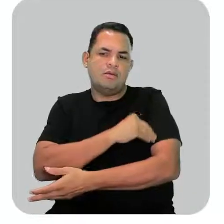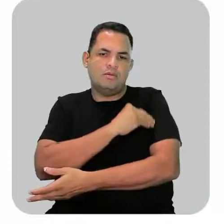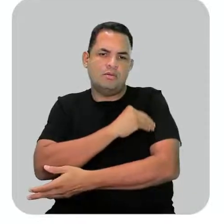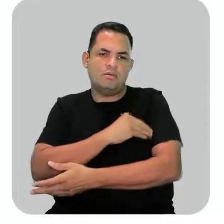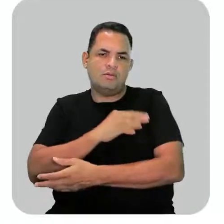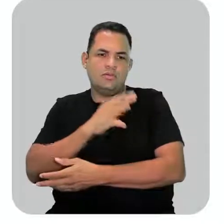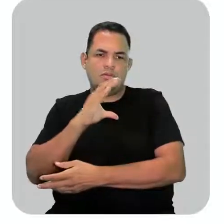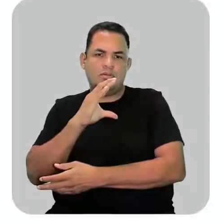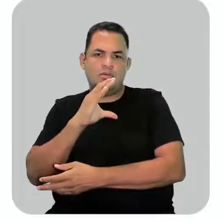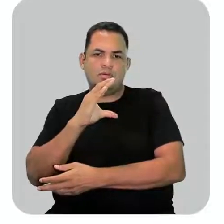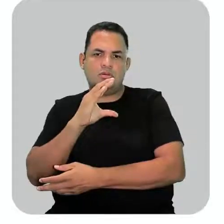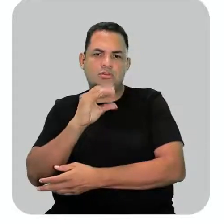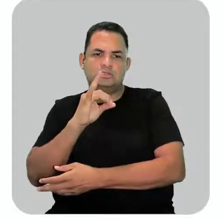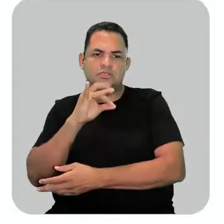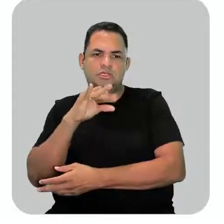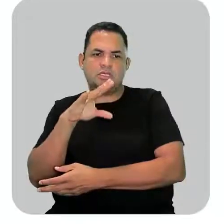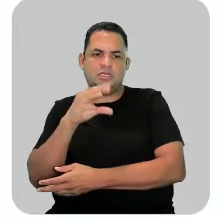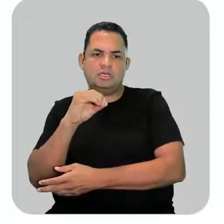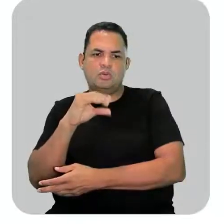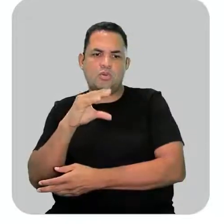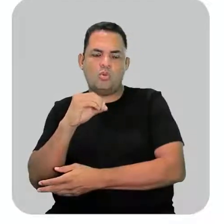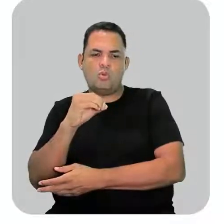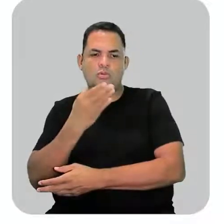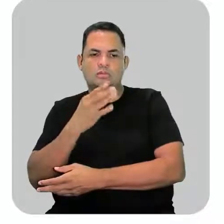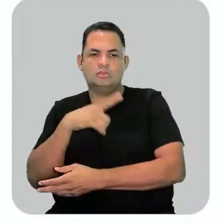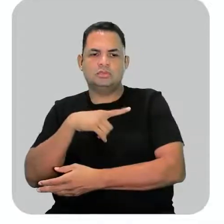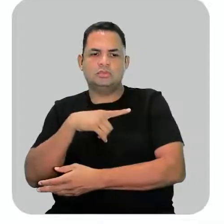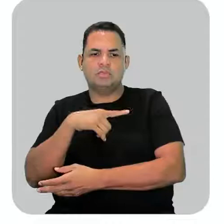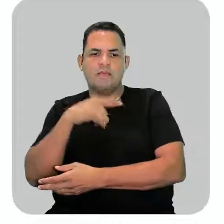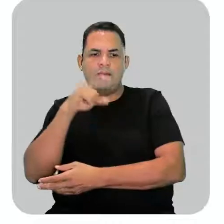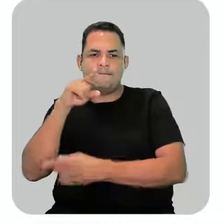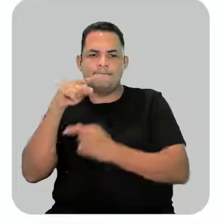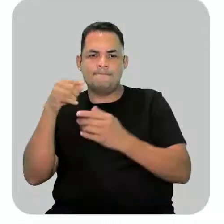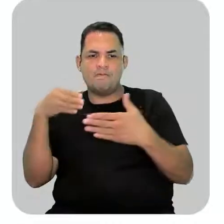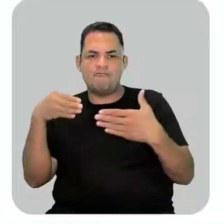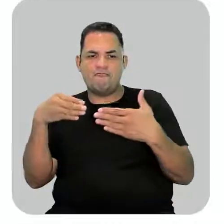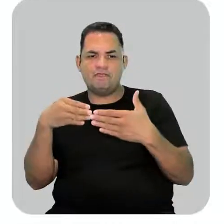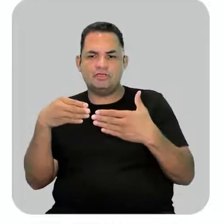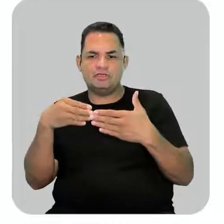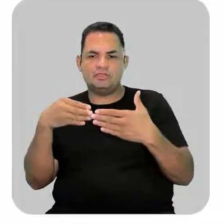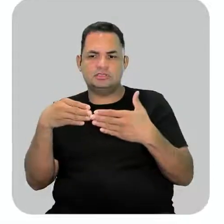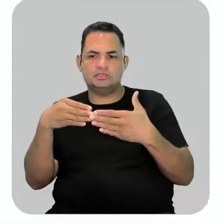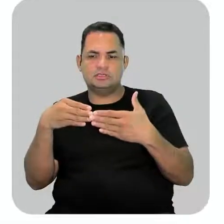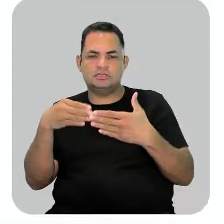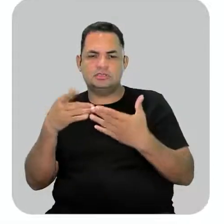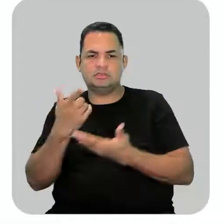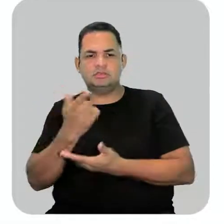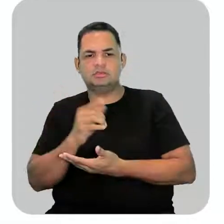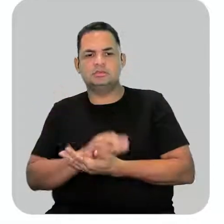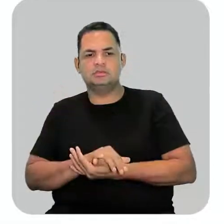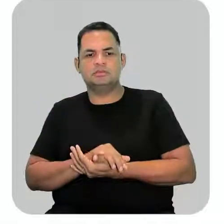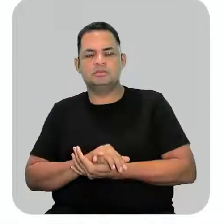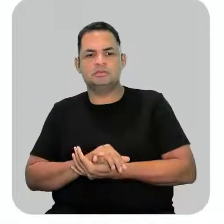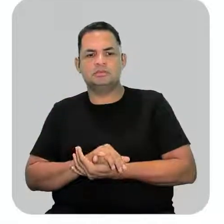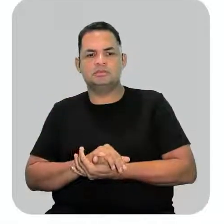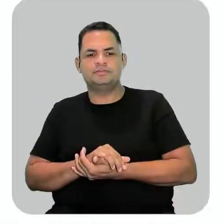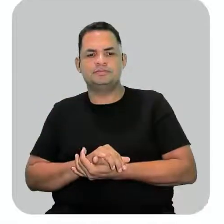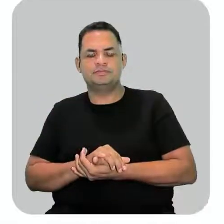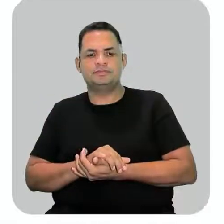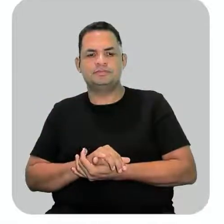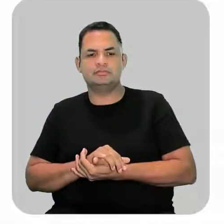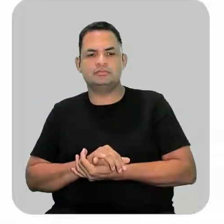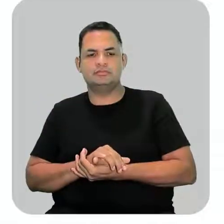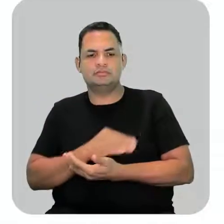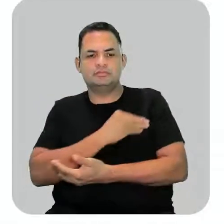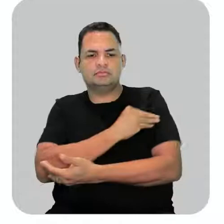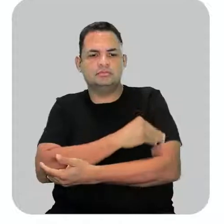cíclico. Observem que aqui eu tenho uma cadeia fechada, não aromática, não apresenta anel aromático, então ele vai ser